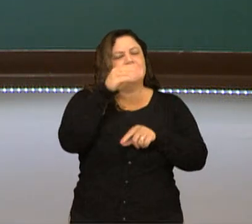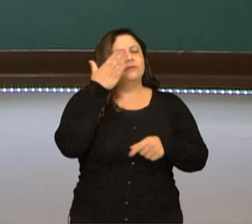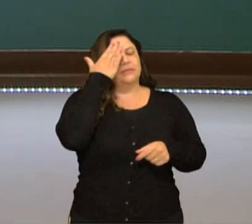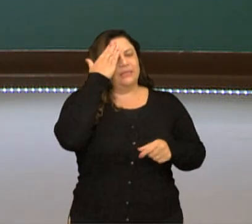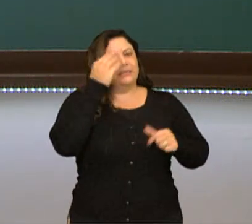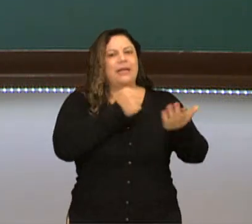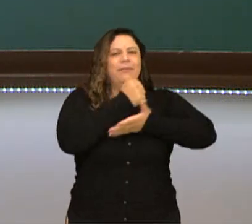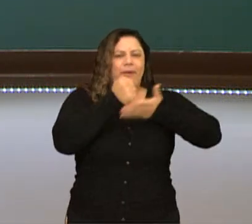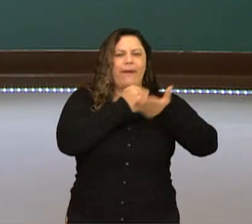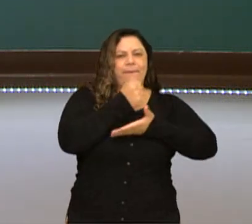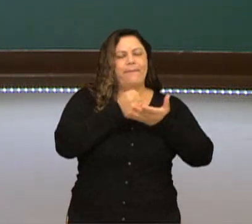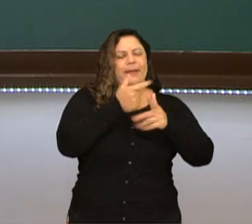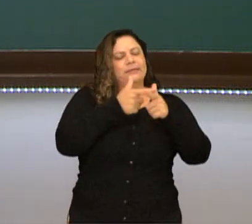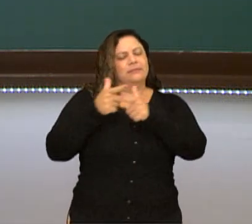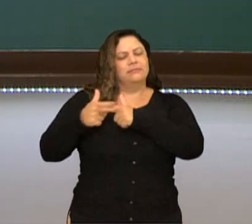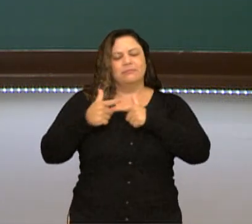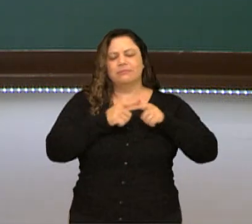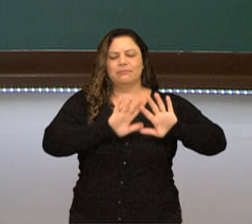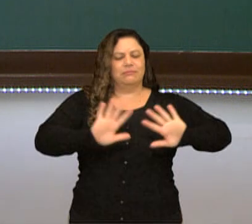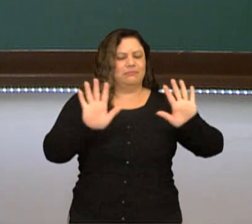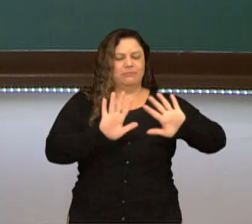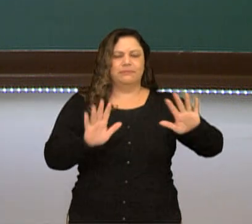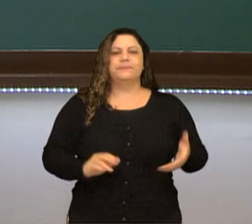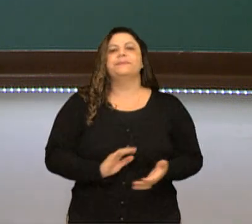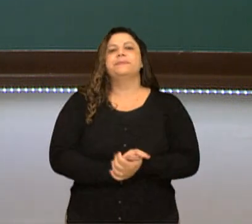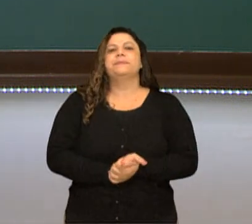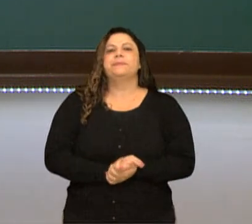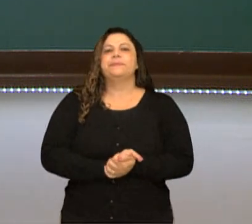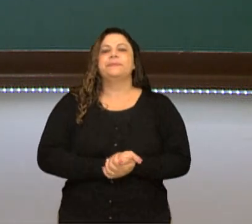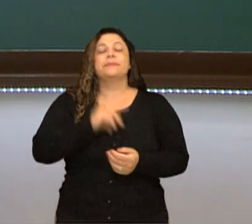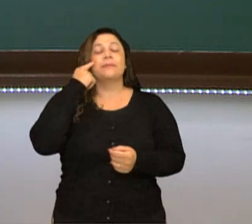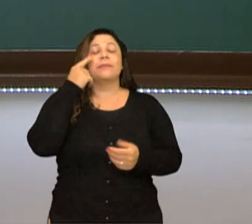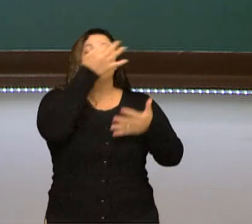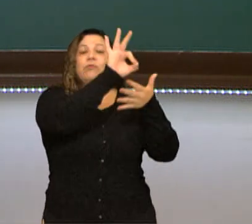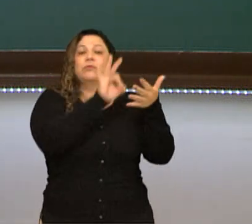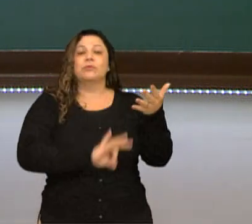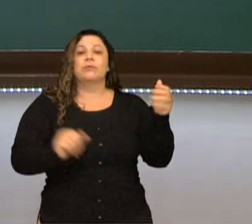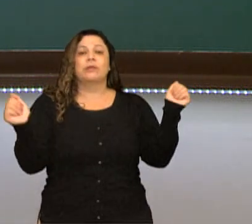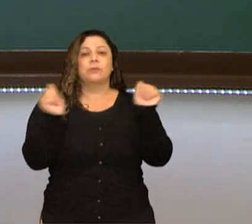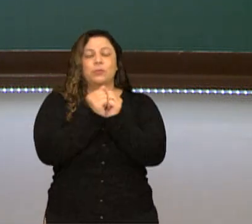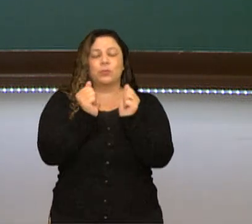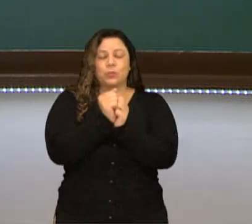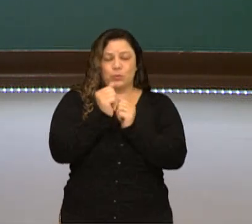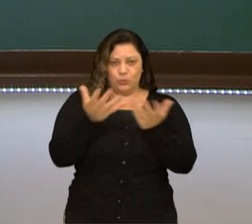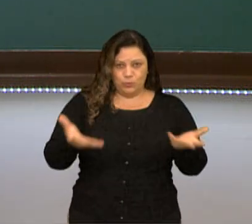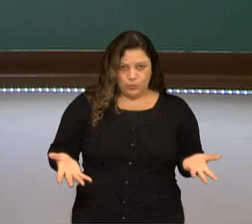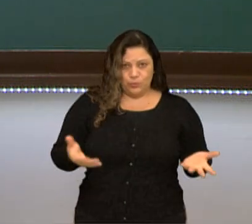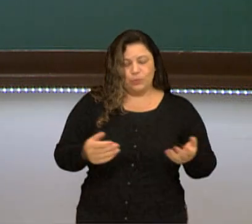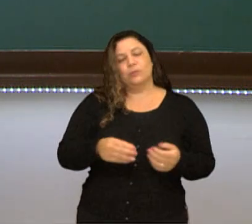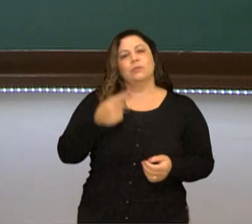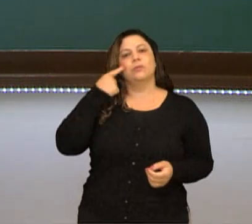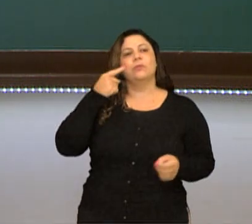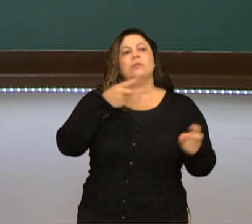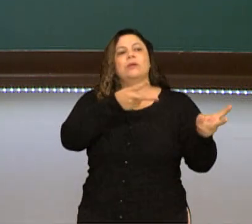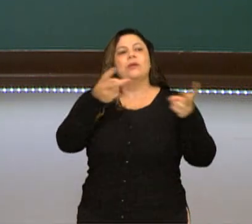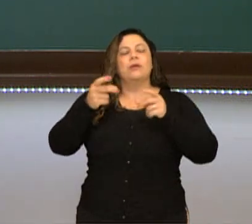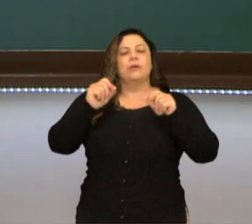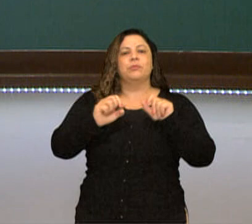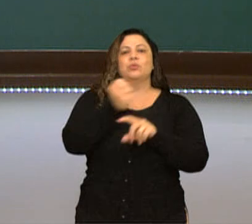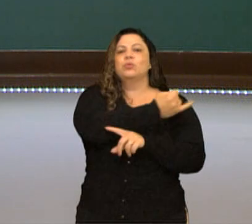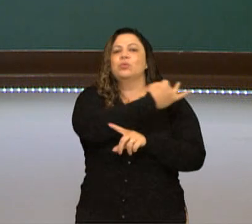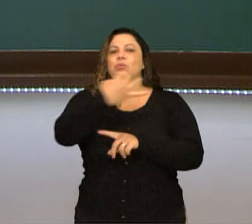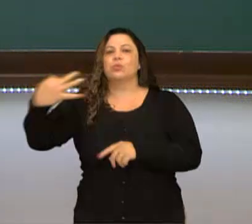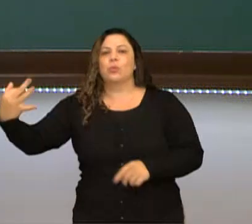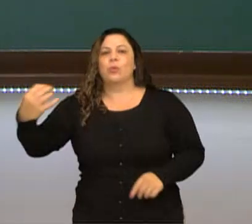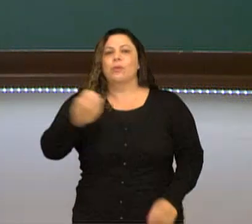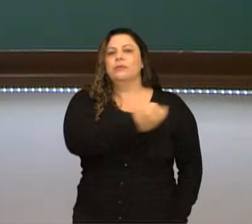tem muitos problemas. Confere comigo aqui. Olha, nós temos que numerar a partir